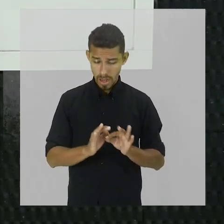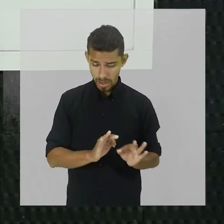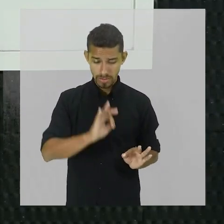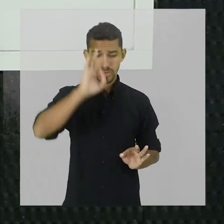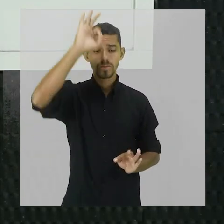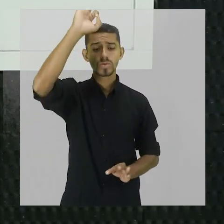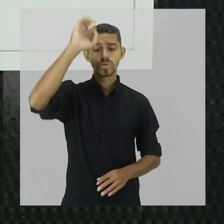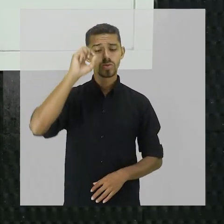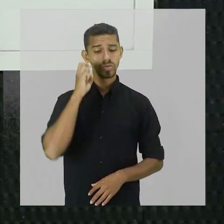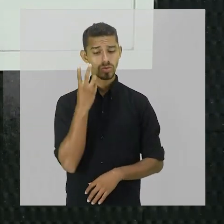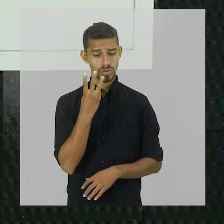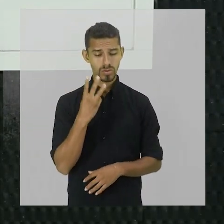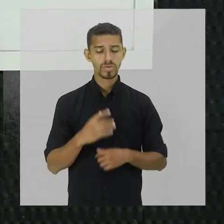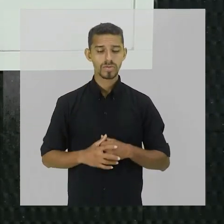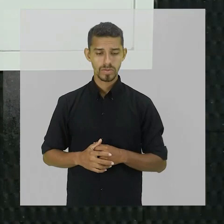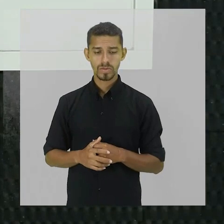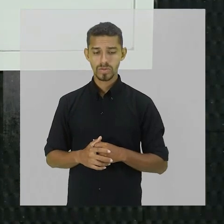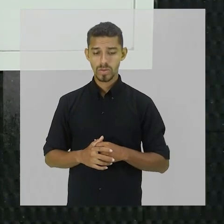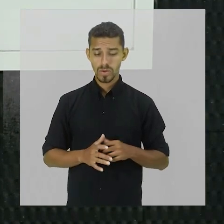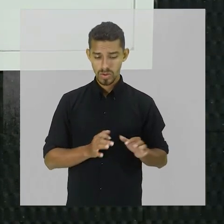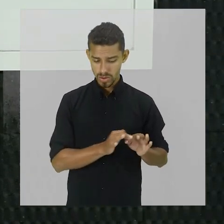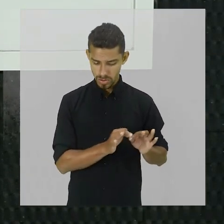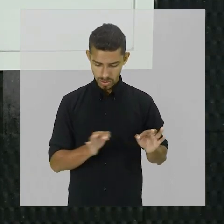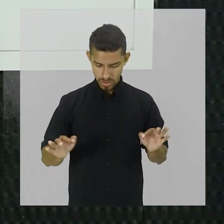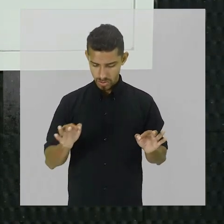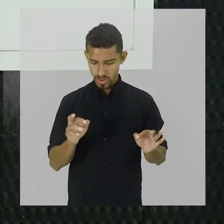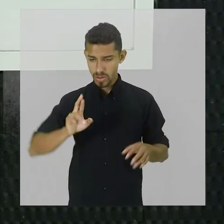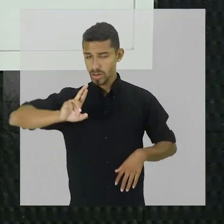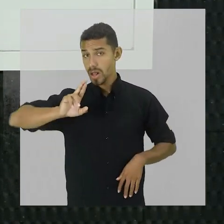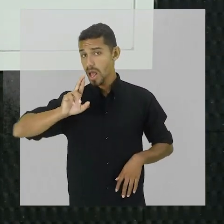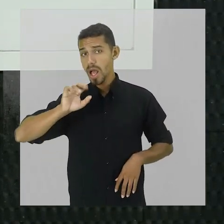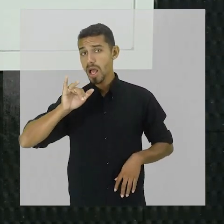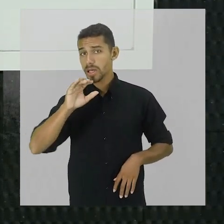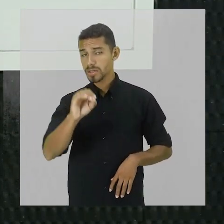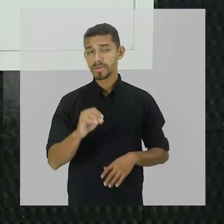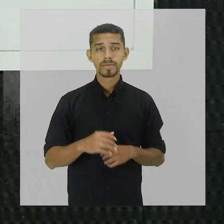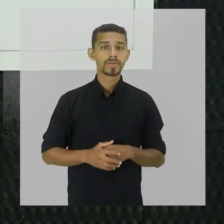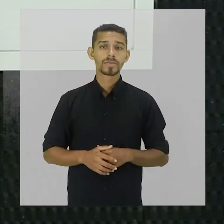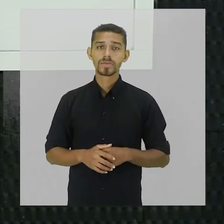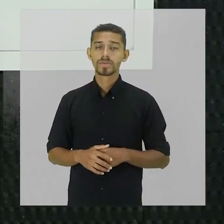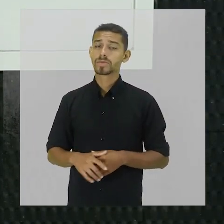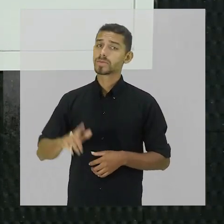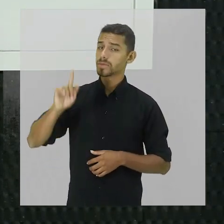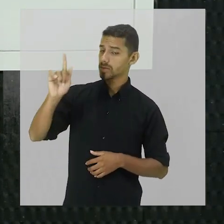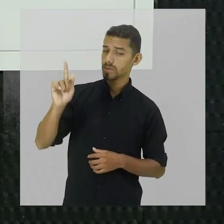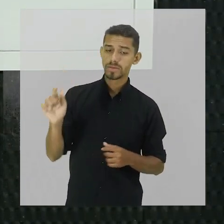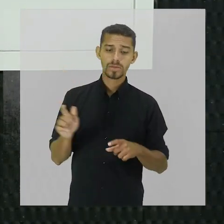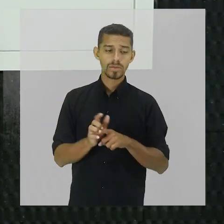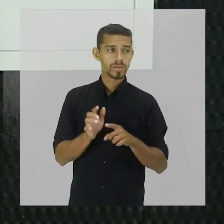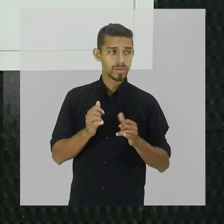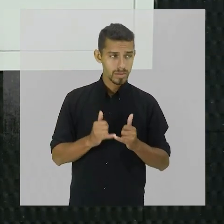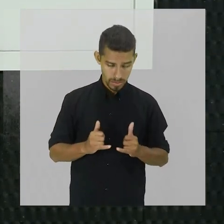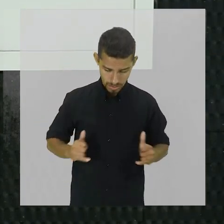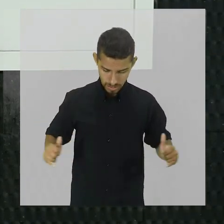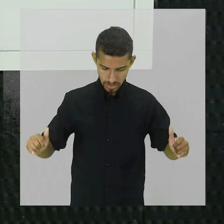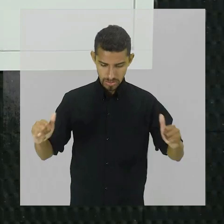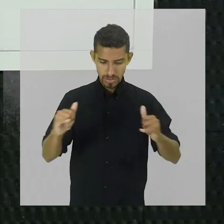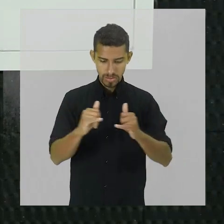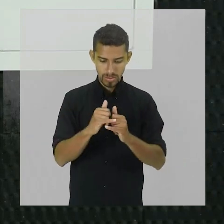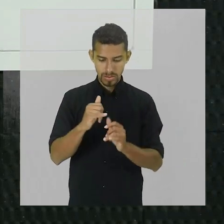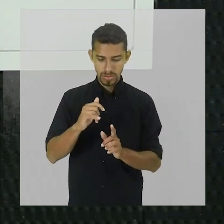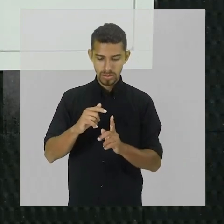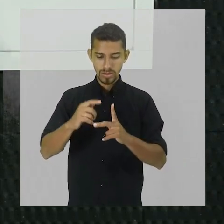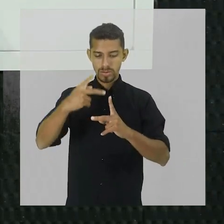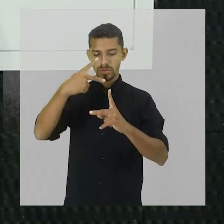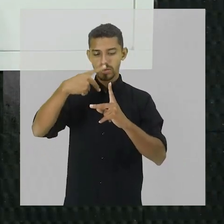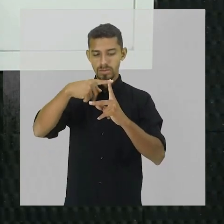o raio, que ele quer saber, e a geratriz, isso aqui forma um triângulo retângulo. E você sabe